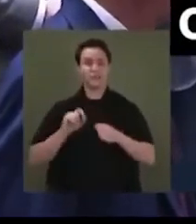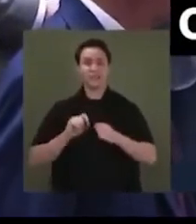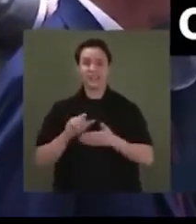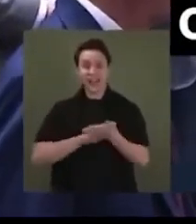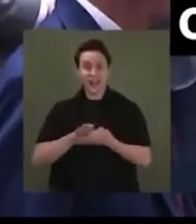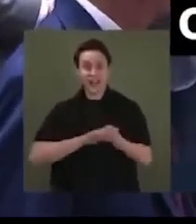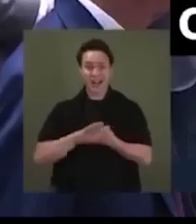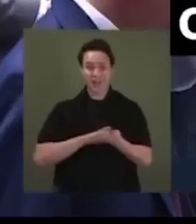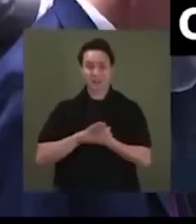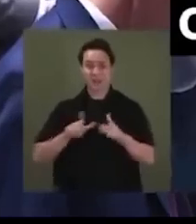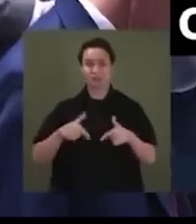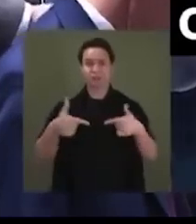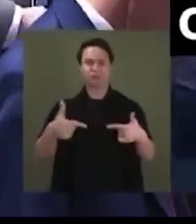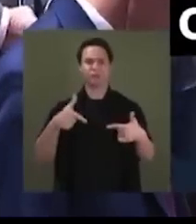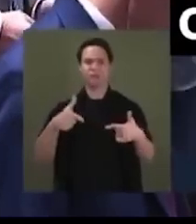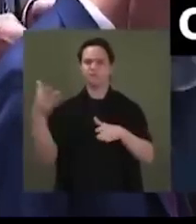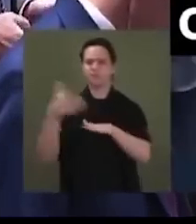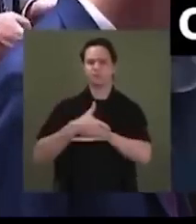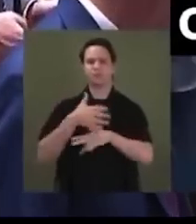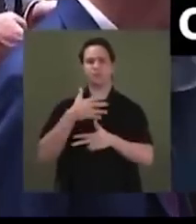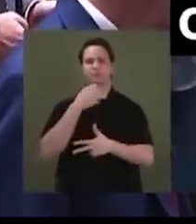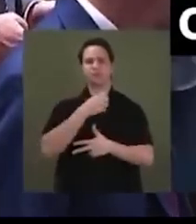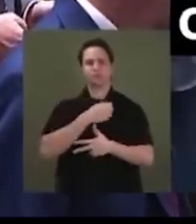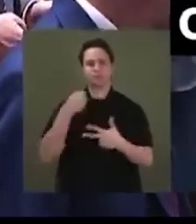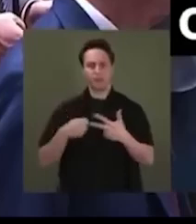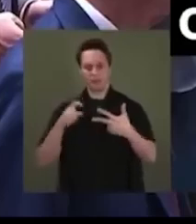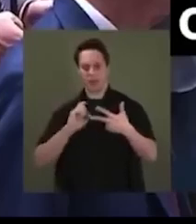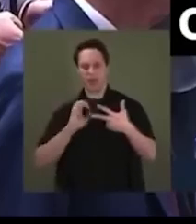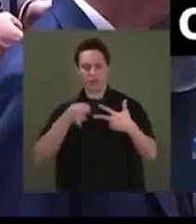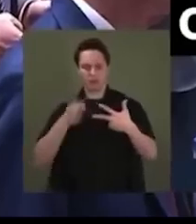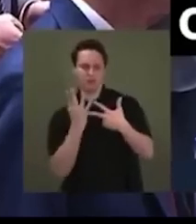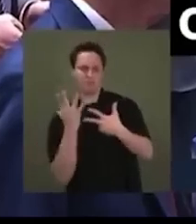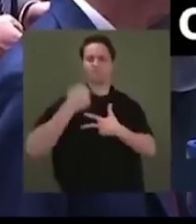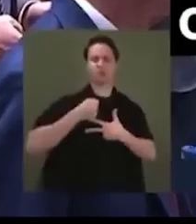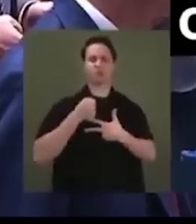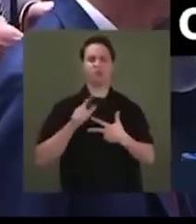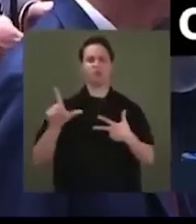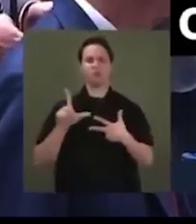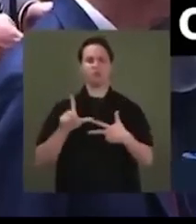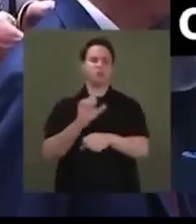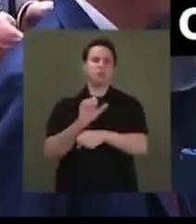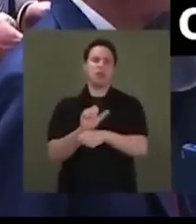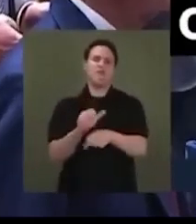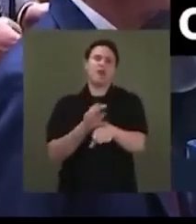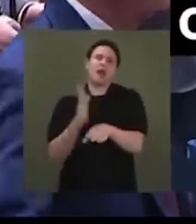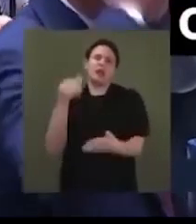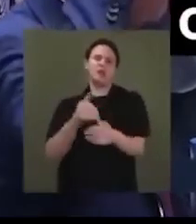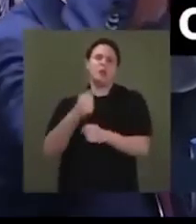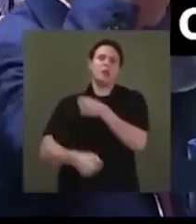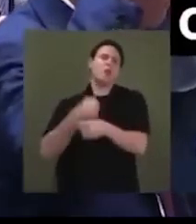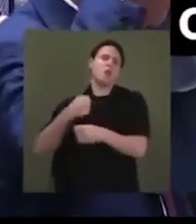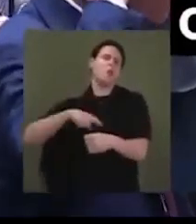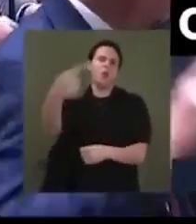relação a uma reação a essa invasão de competência, de uma decisão soberana nossa, é melhor estabelecer o recesso prolongado até o ano que vem. Faz